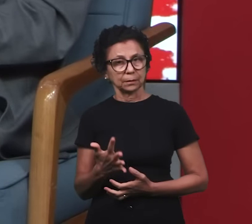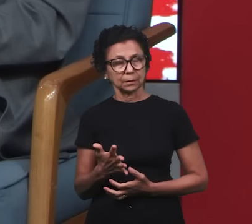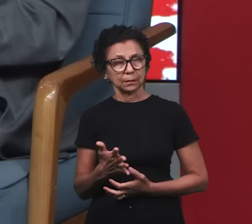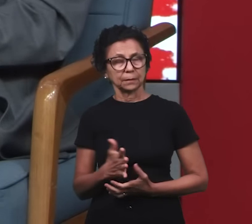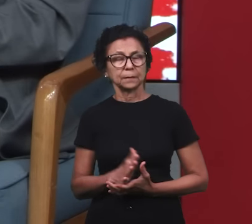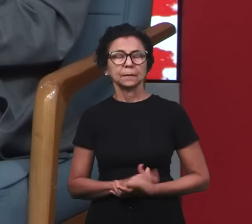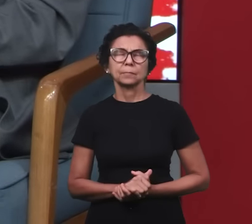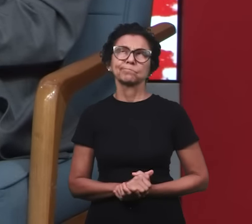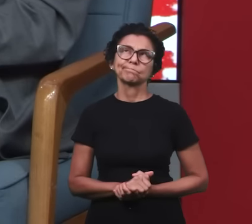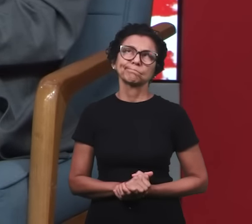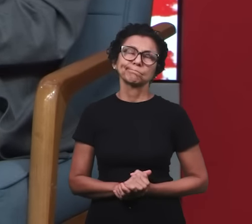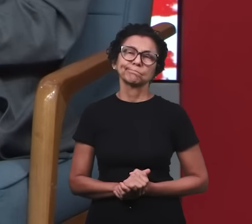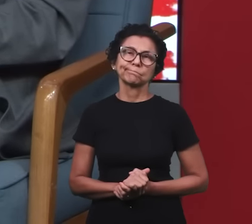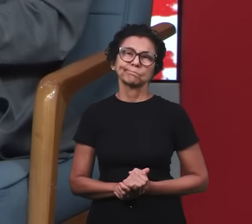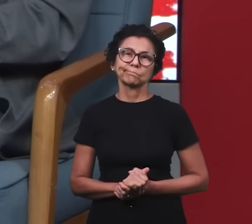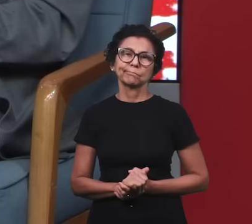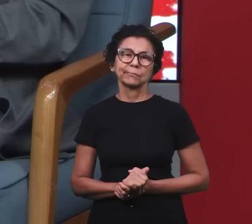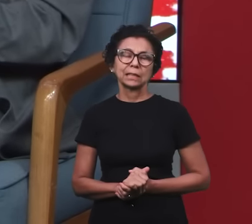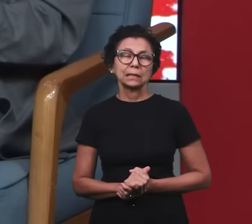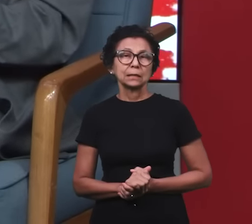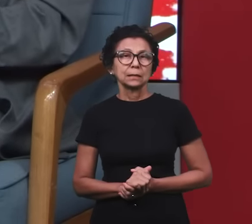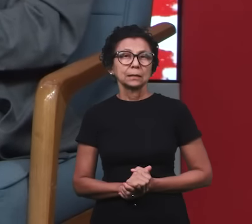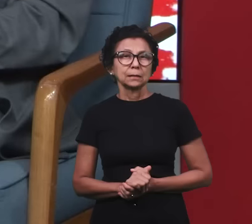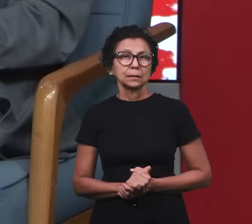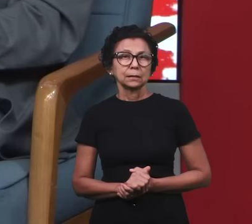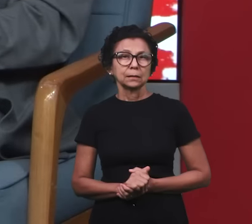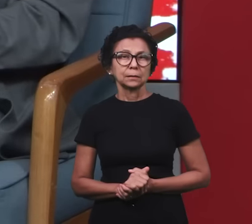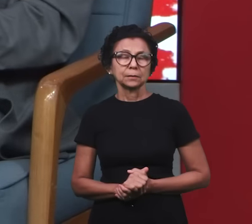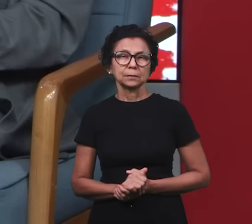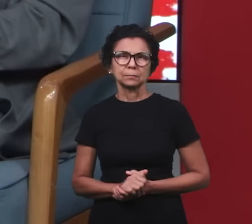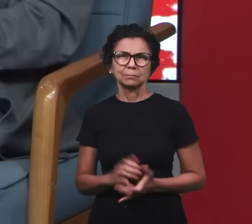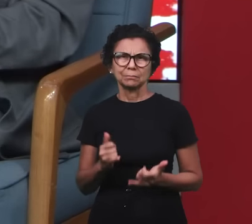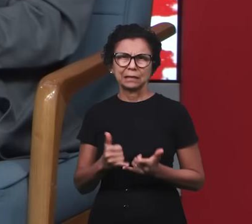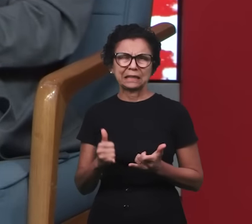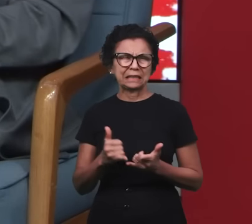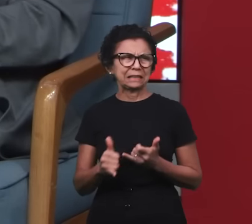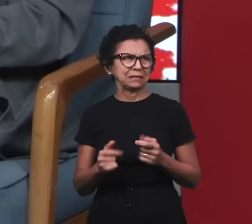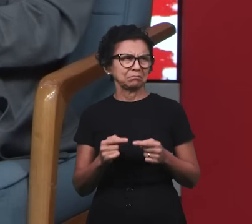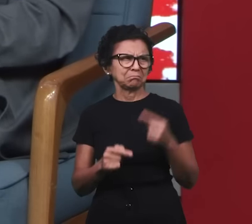uma coisa assim incoerente.